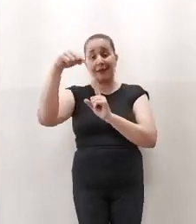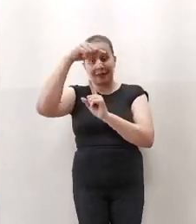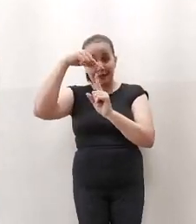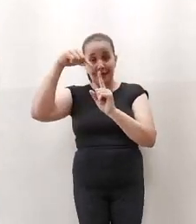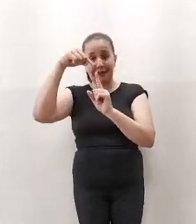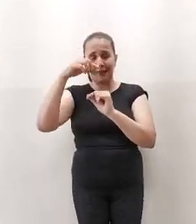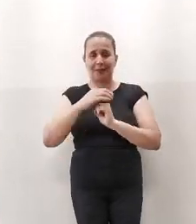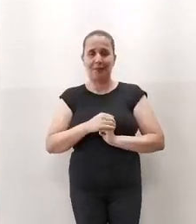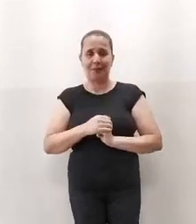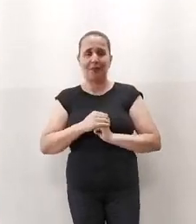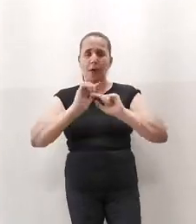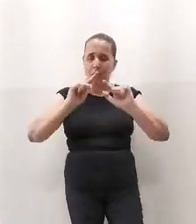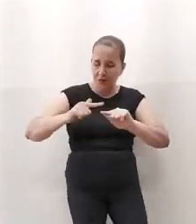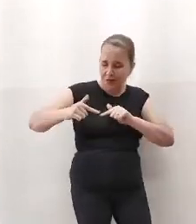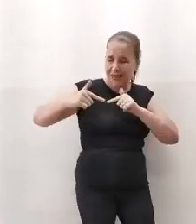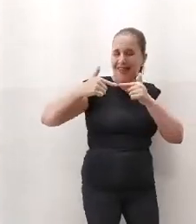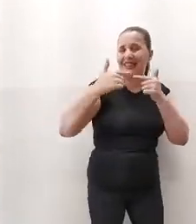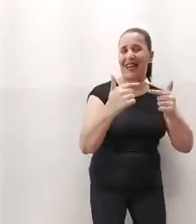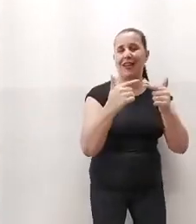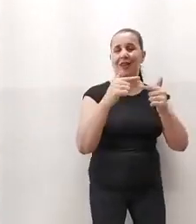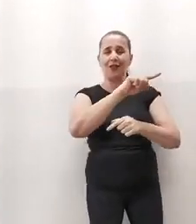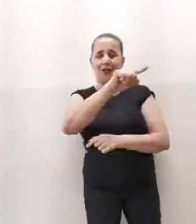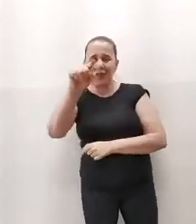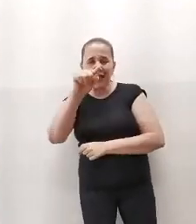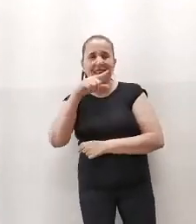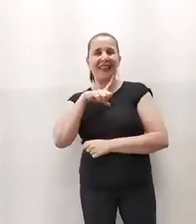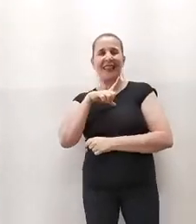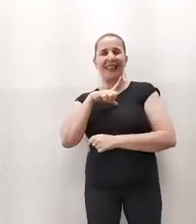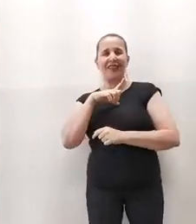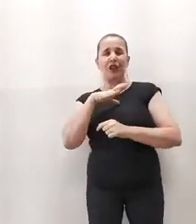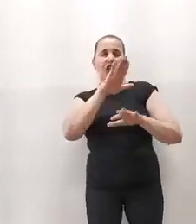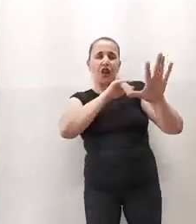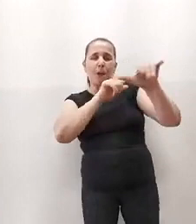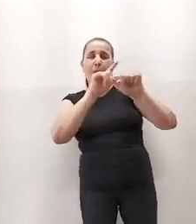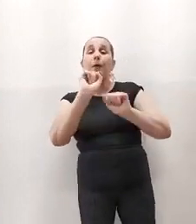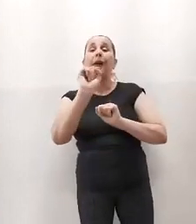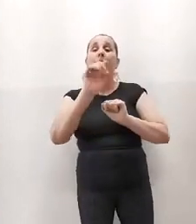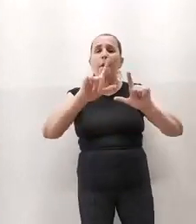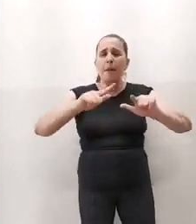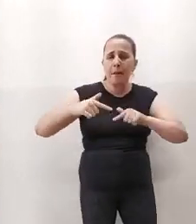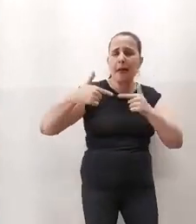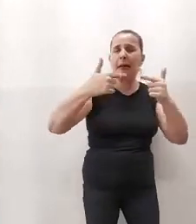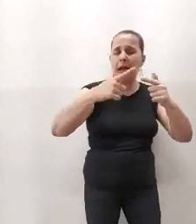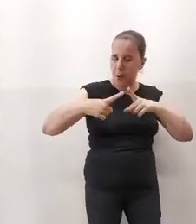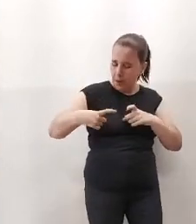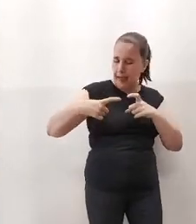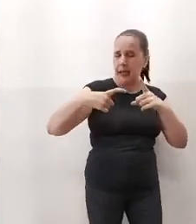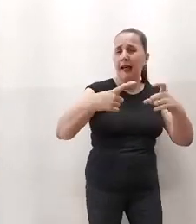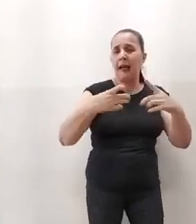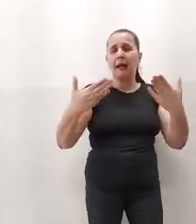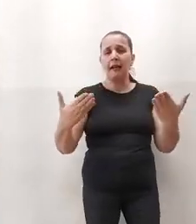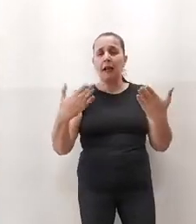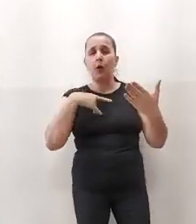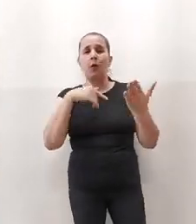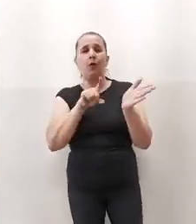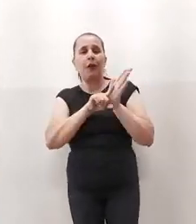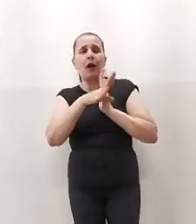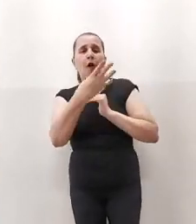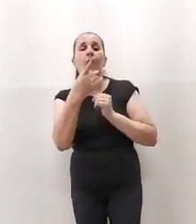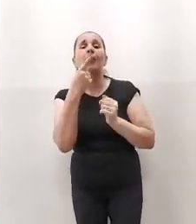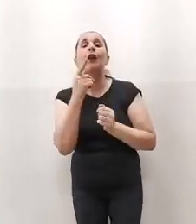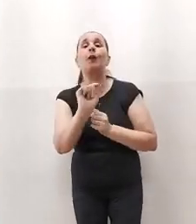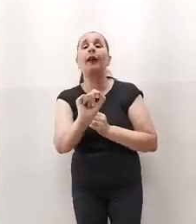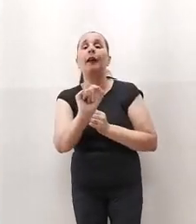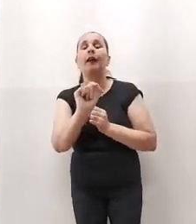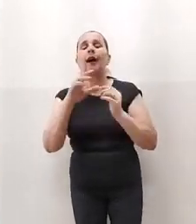Batalhar, irmãos, você foi chamado para uma batalha, você foi chamado para uma guerra. E aí no versículo 4, ele mesmo